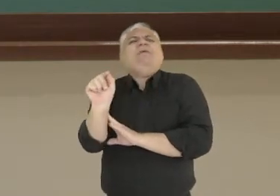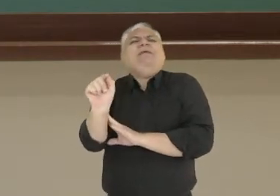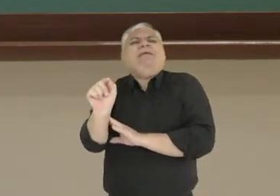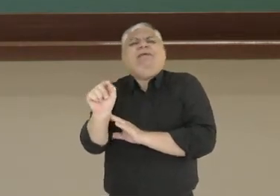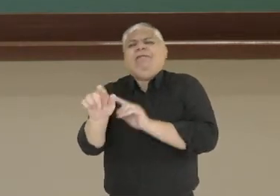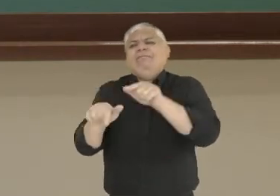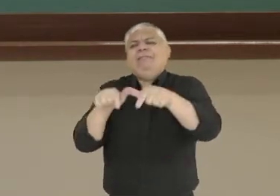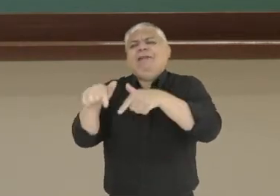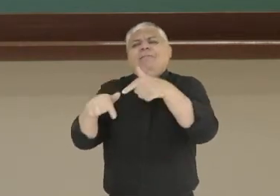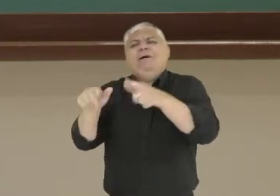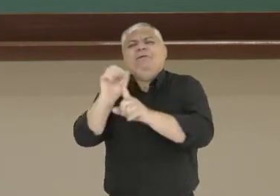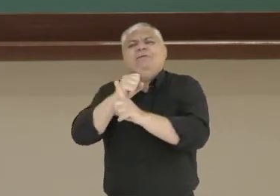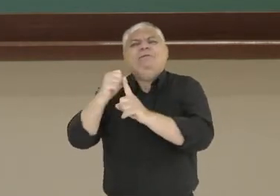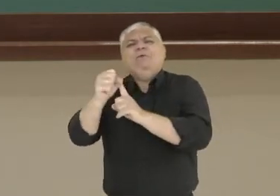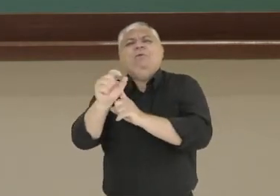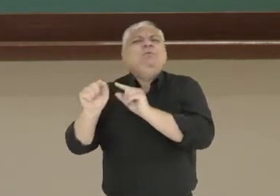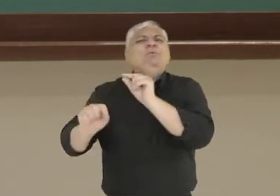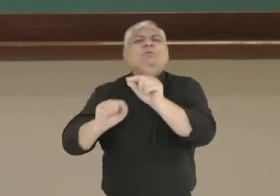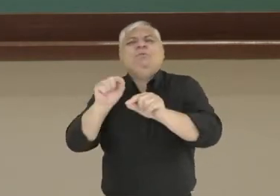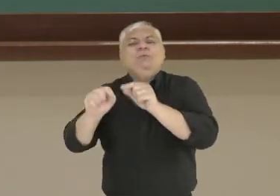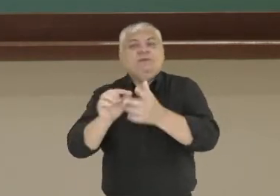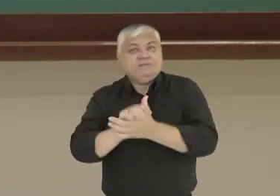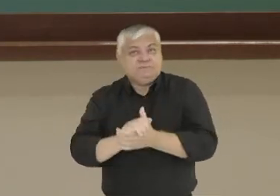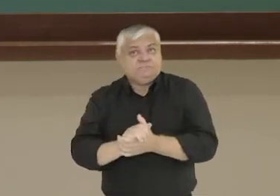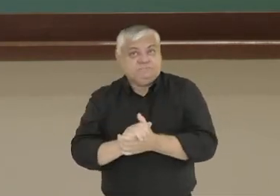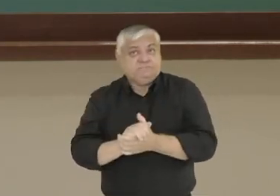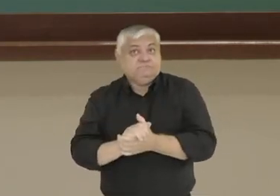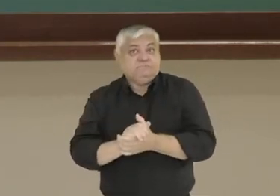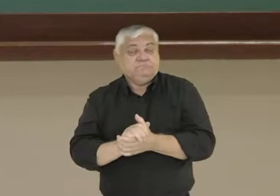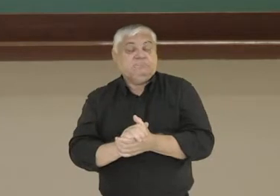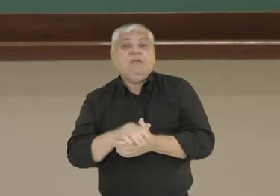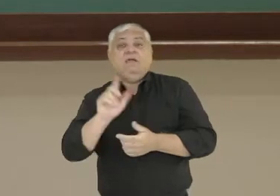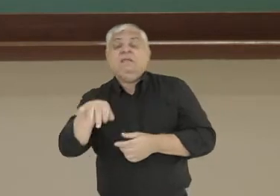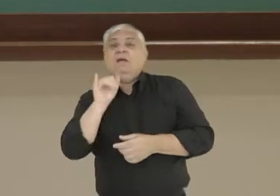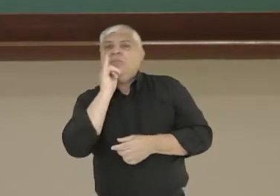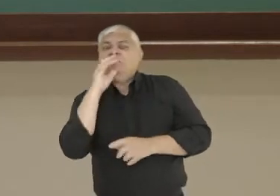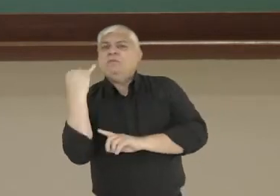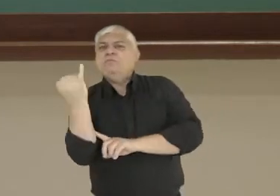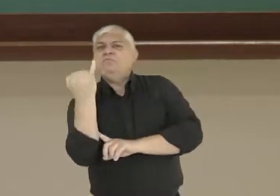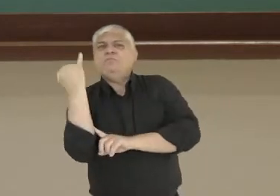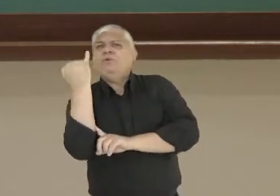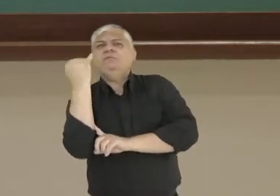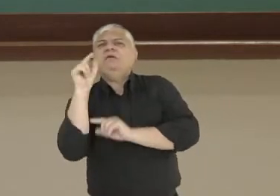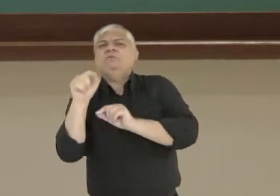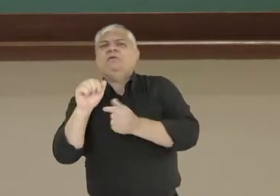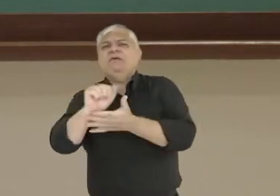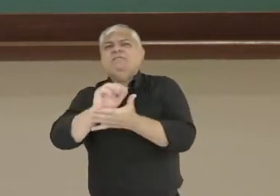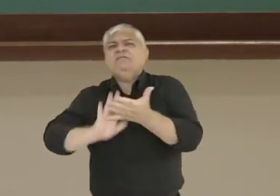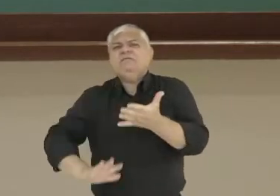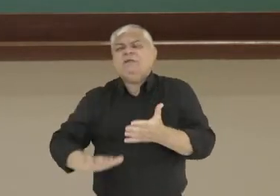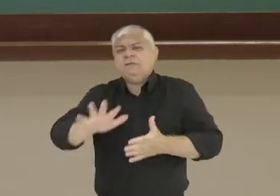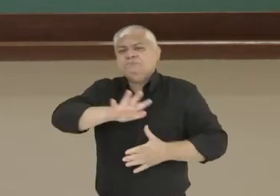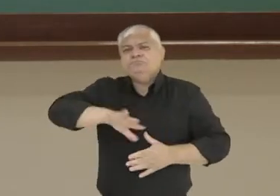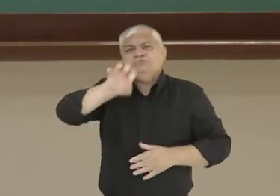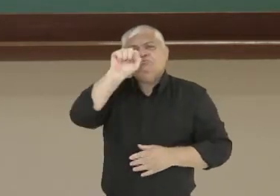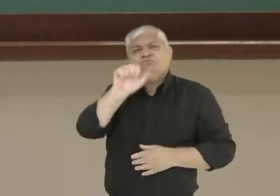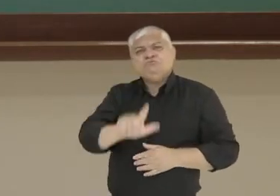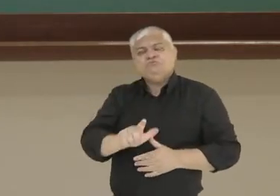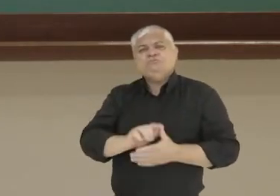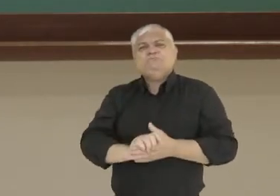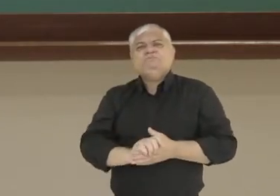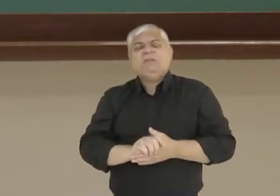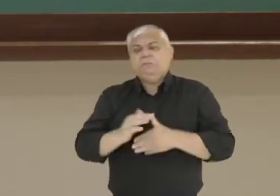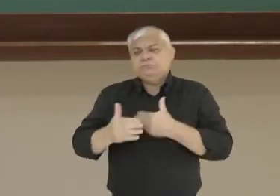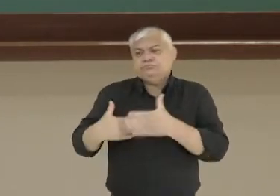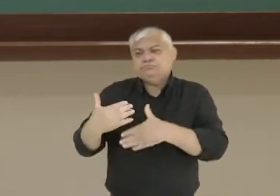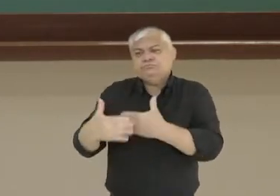desenvolvida pela sociedade envolve a agropecuária E também qual é a importância desta atividade para região sul o